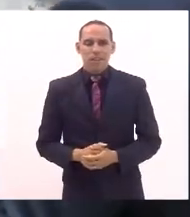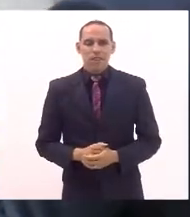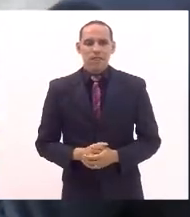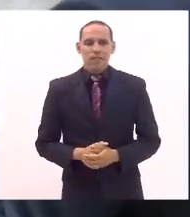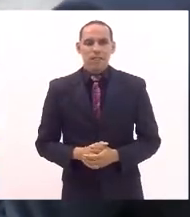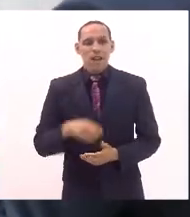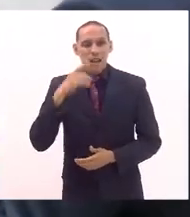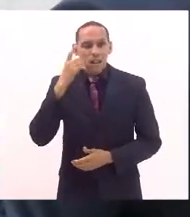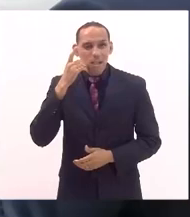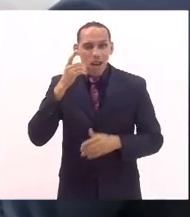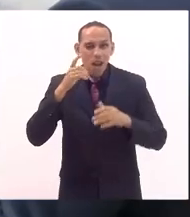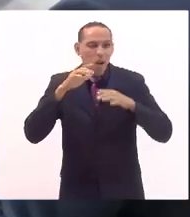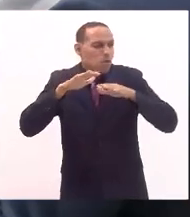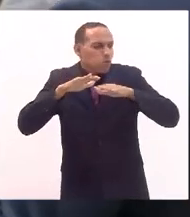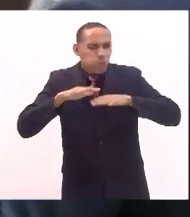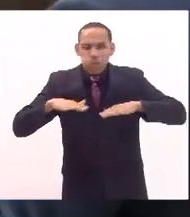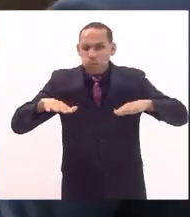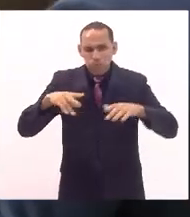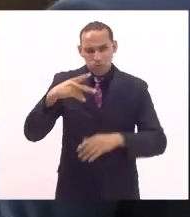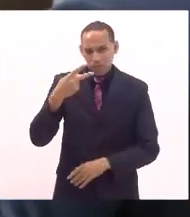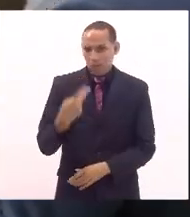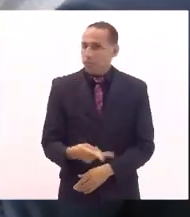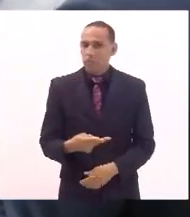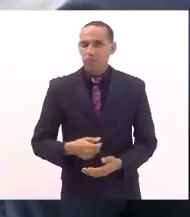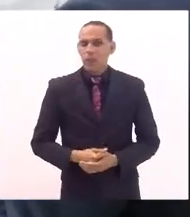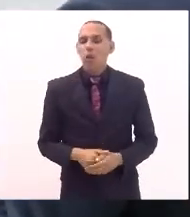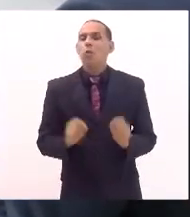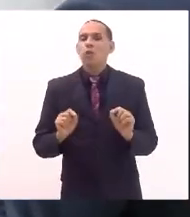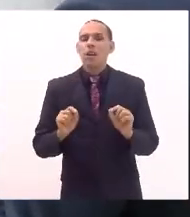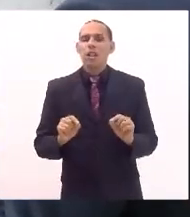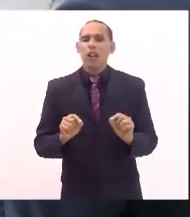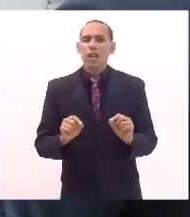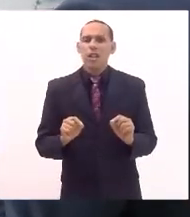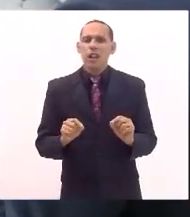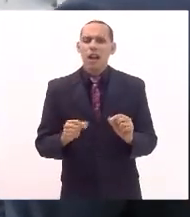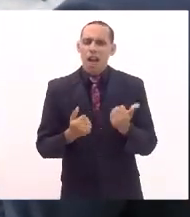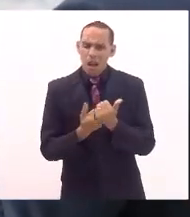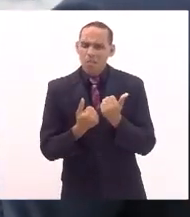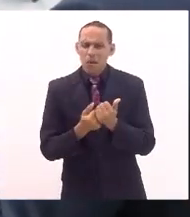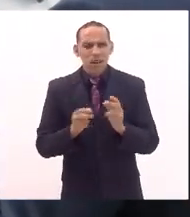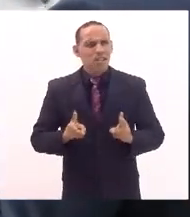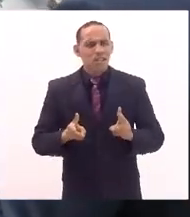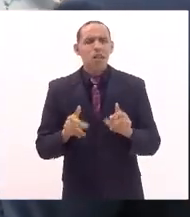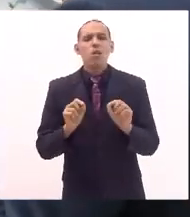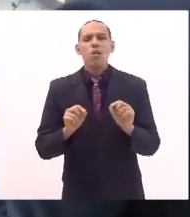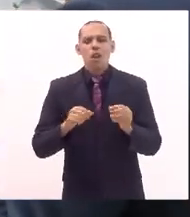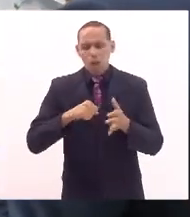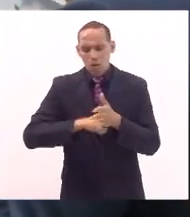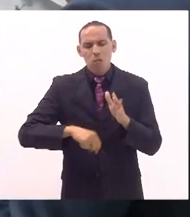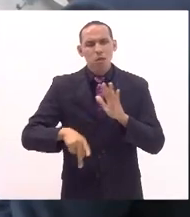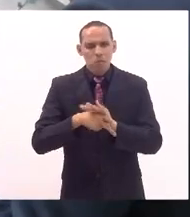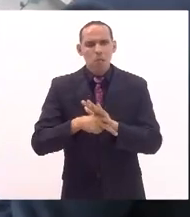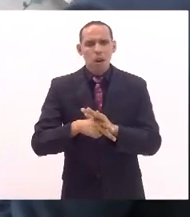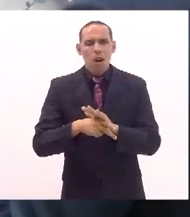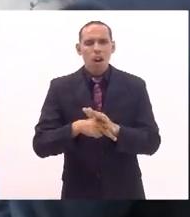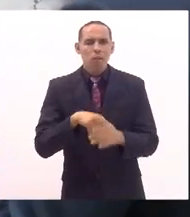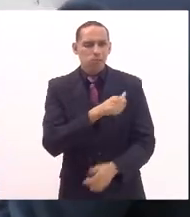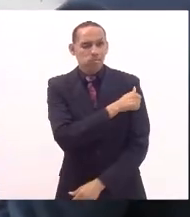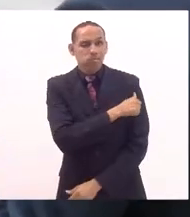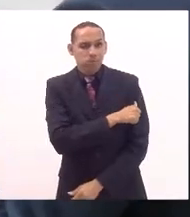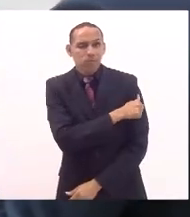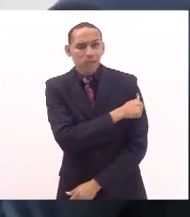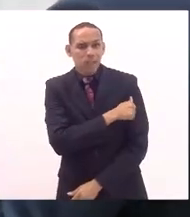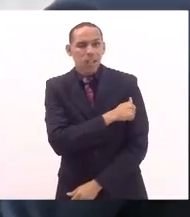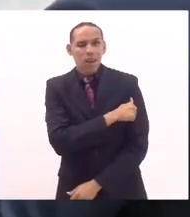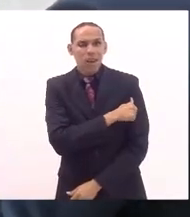todos os deputados dessa casa que sempre apoiaram a luta da enfermagem que